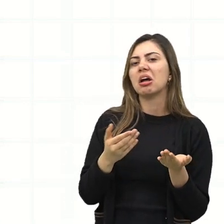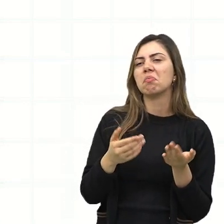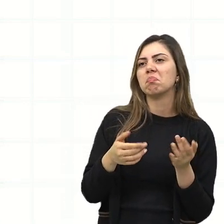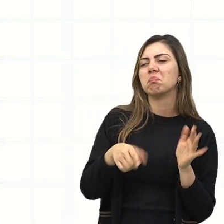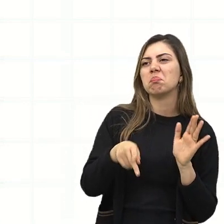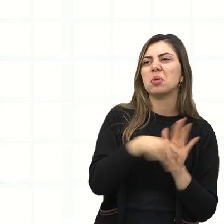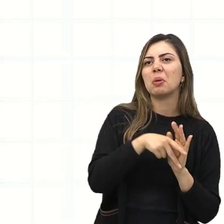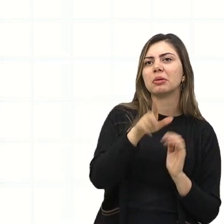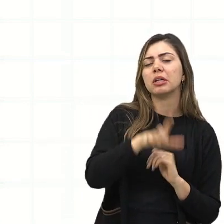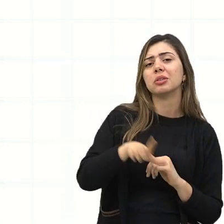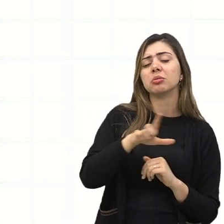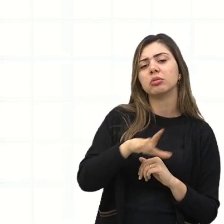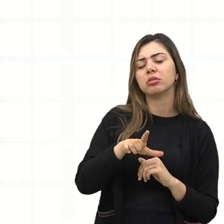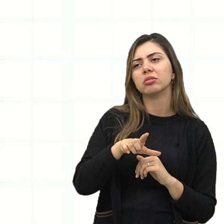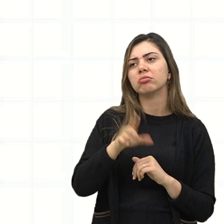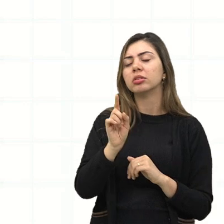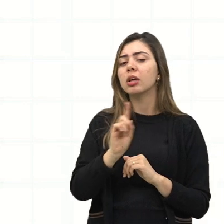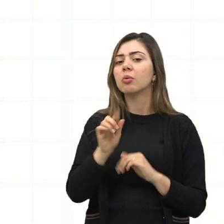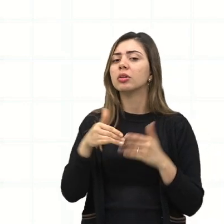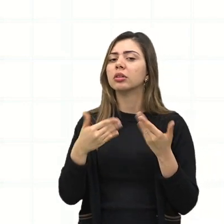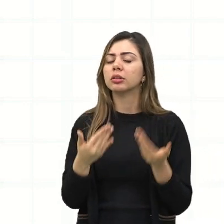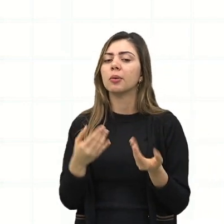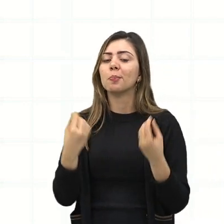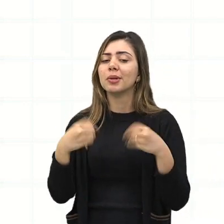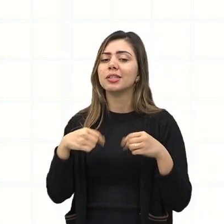que existe o trabalho do autor